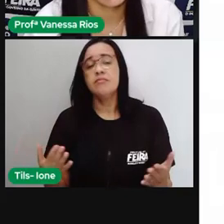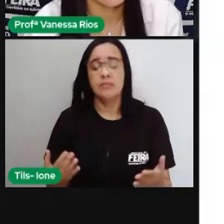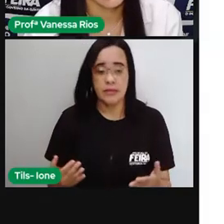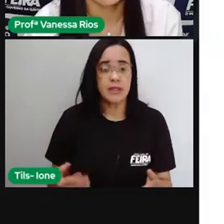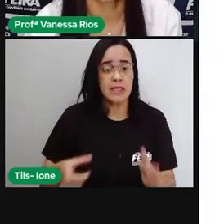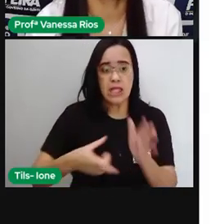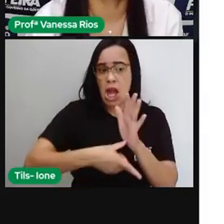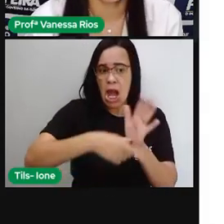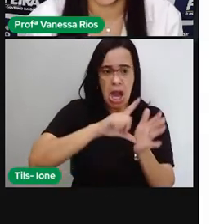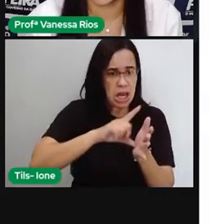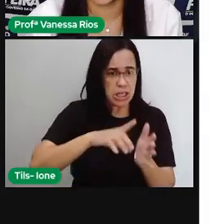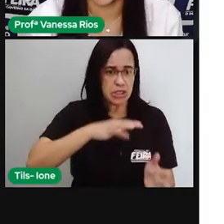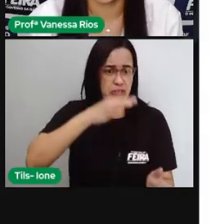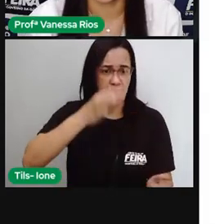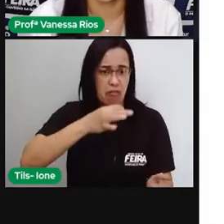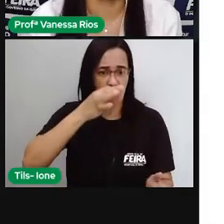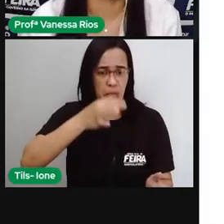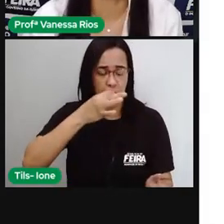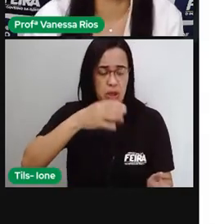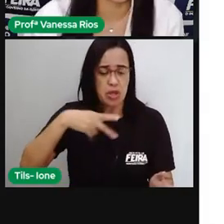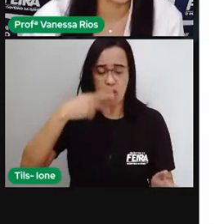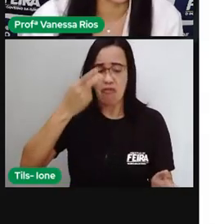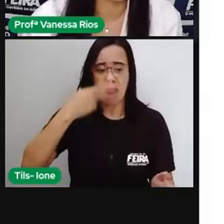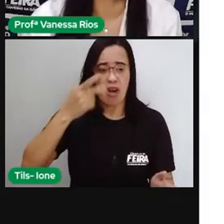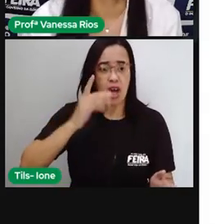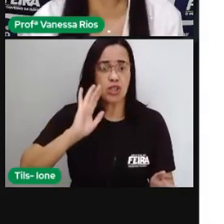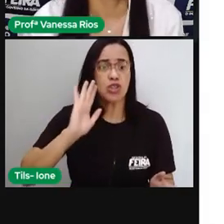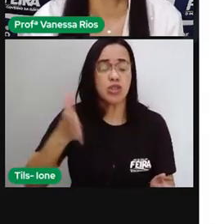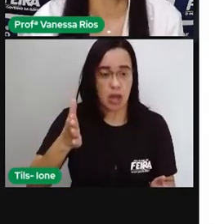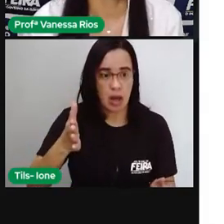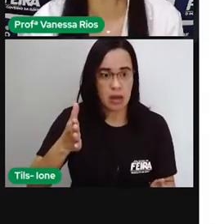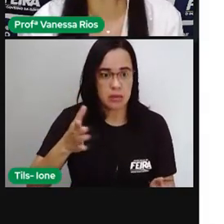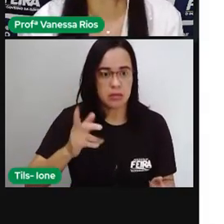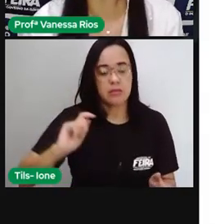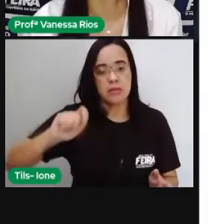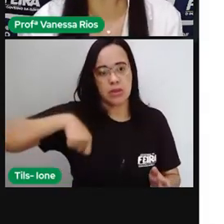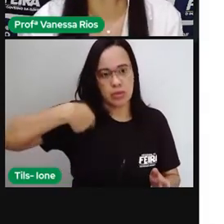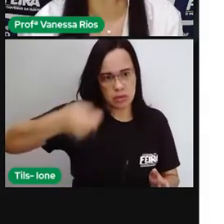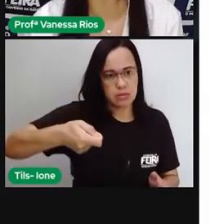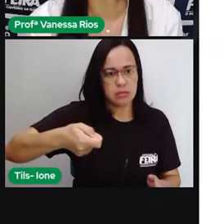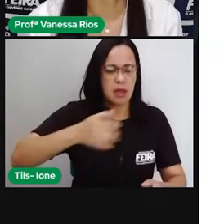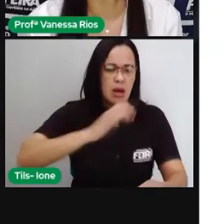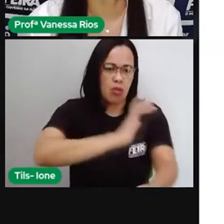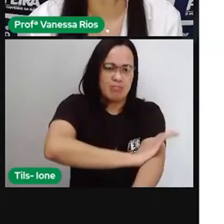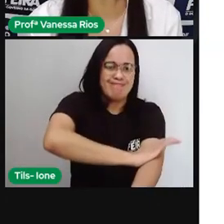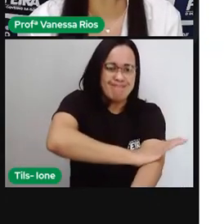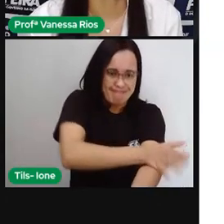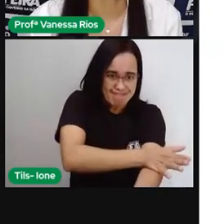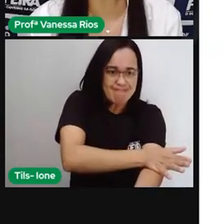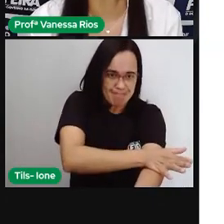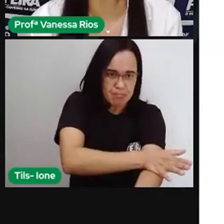nem conheço aquilo que eu estou pensando que é ruim. Ou também, né, em relação a outra situação.